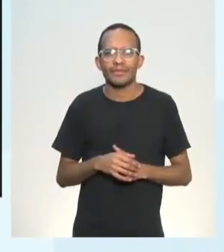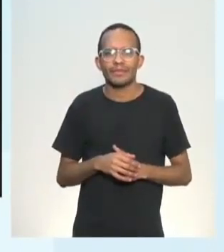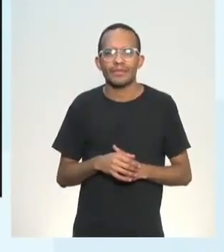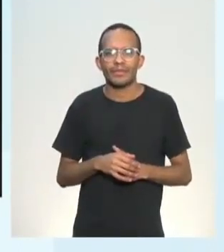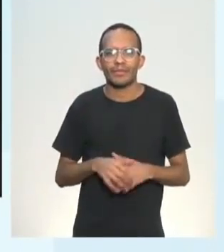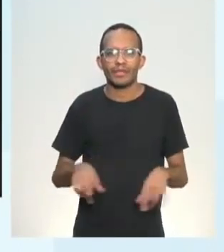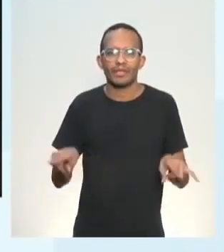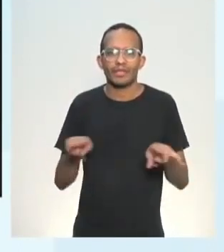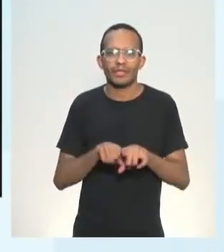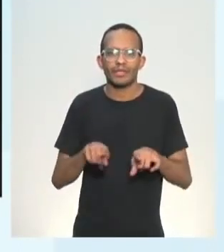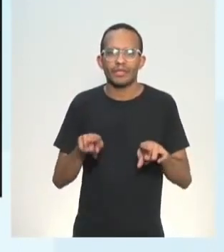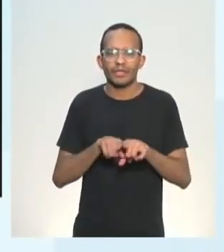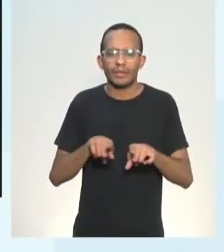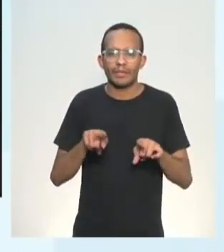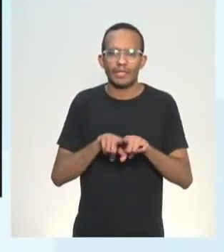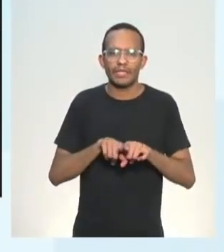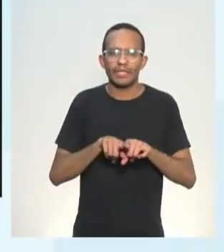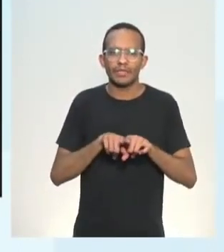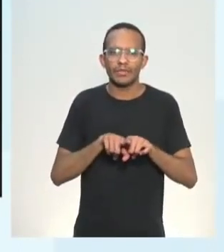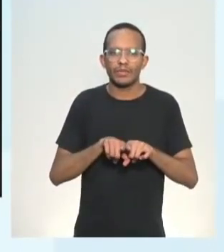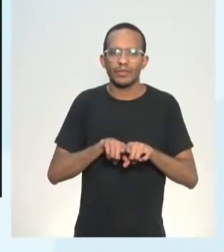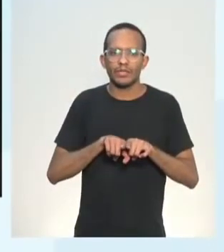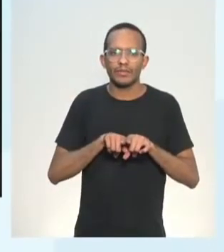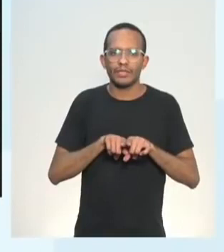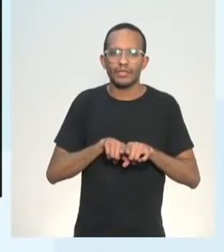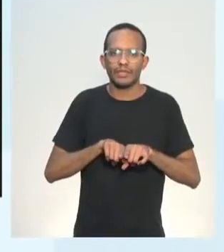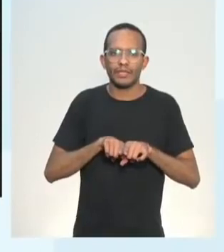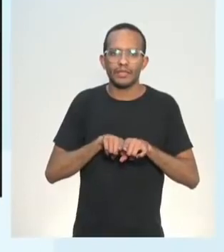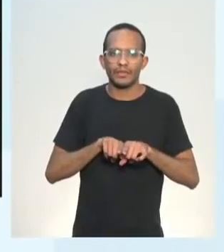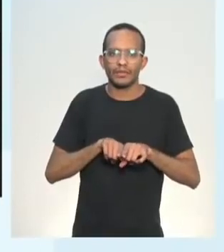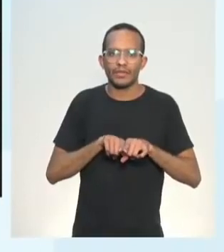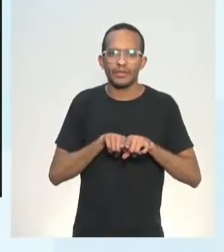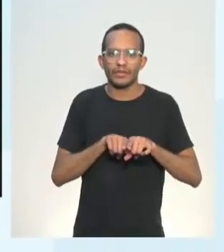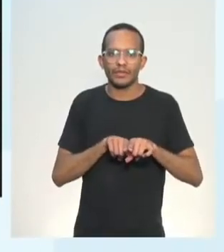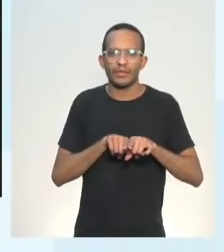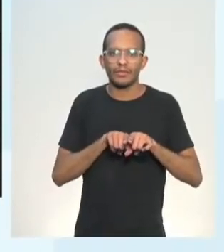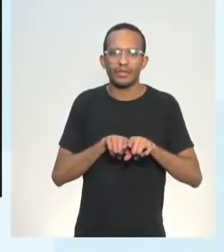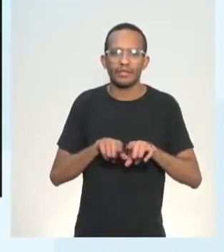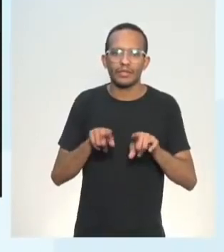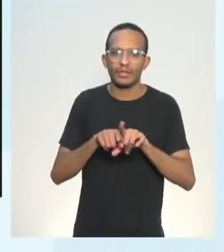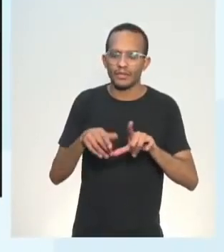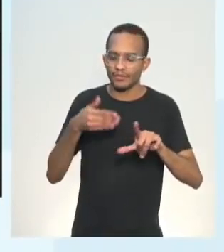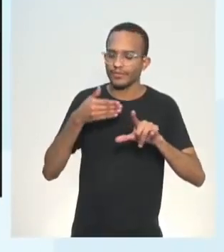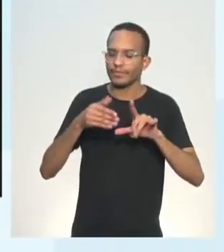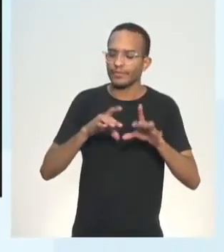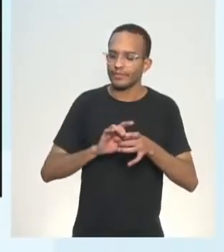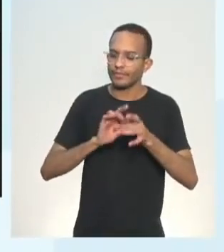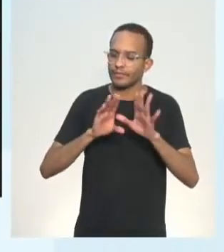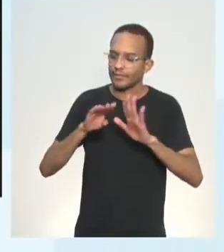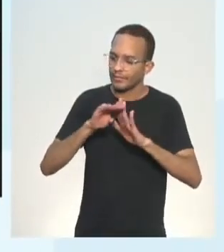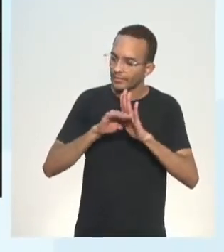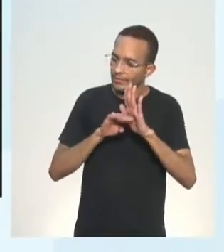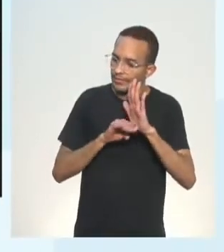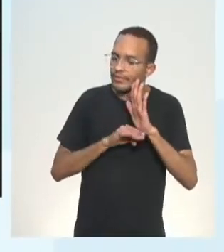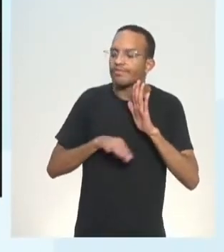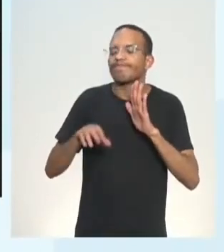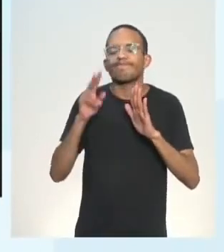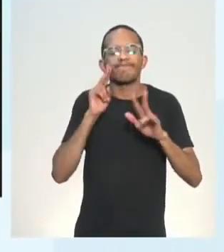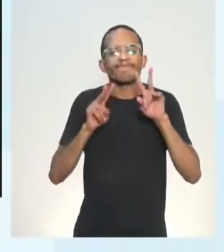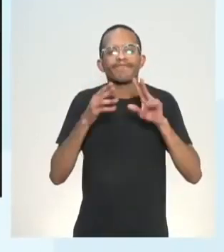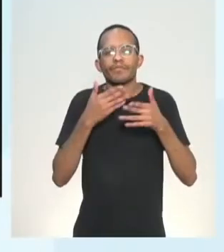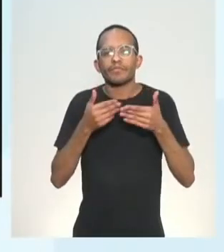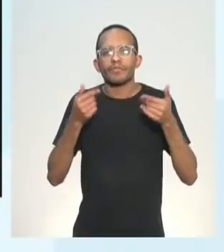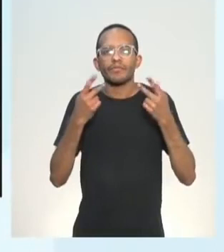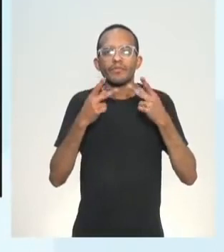né? Depois, quando vocês receberem aí, né, esse PowerPoint no nosso repositório, vai dar para ver um pouco melhor